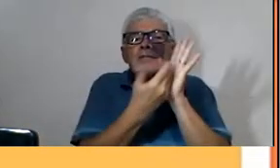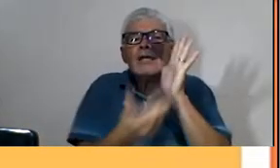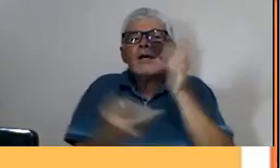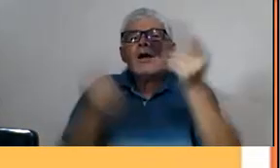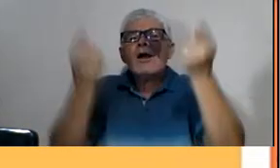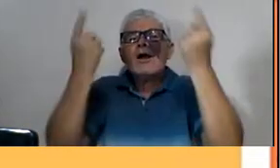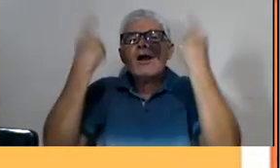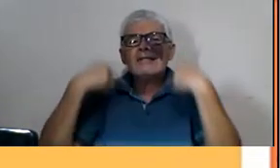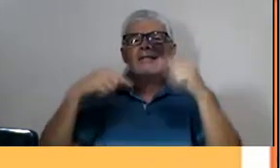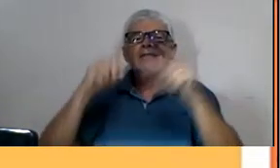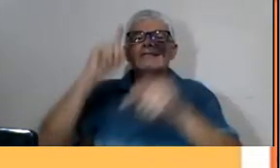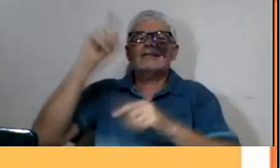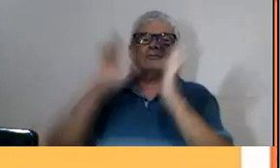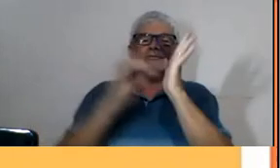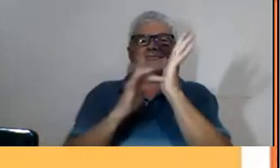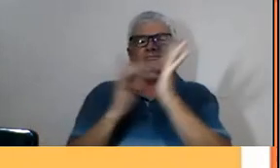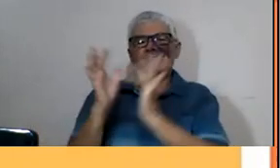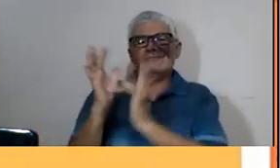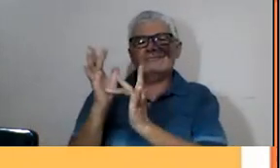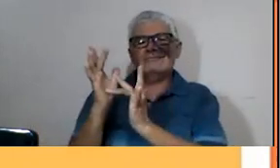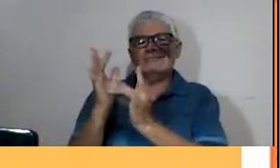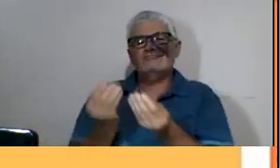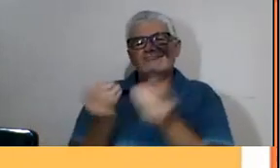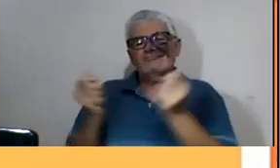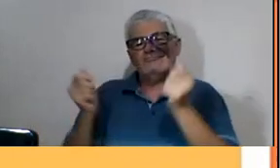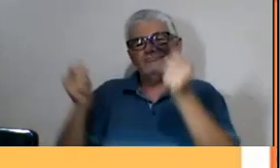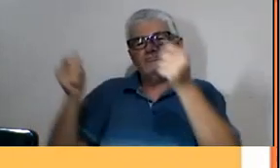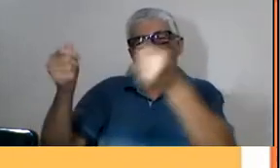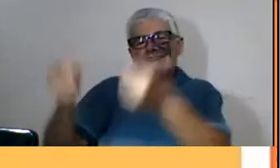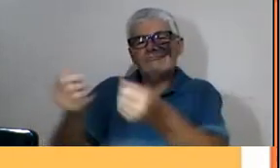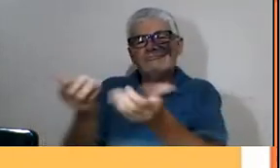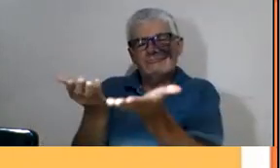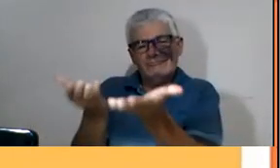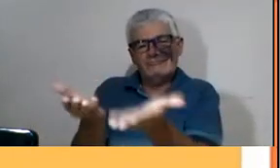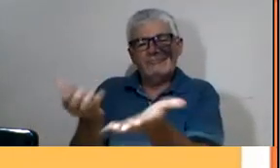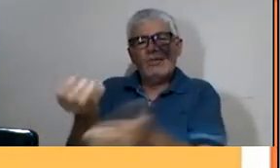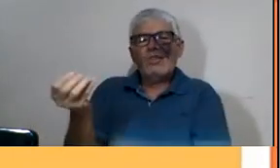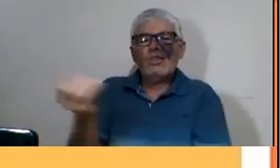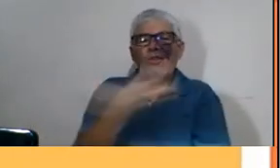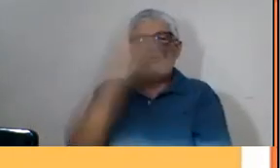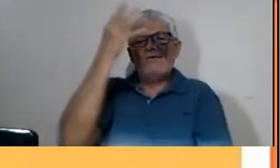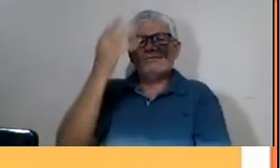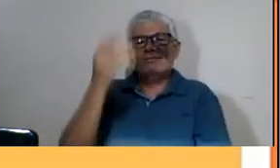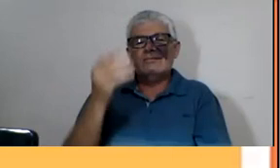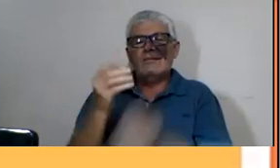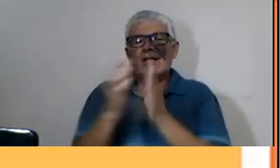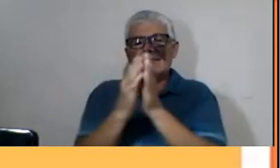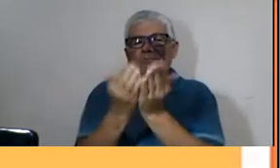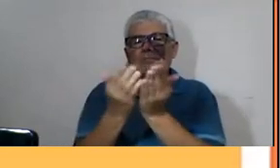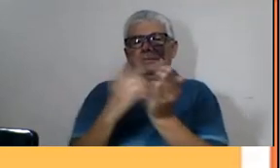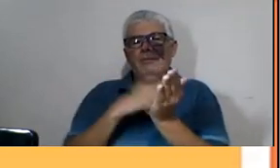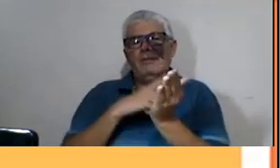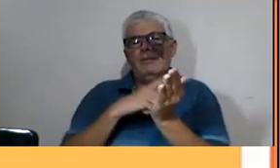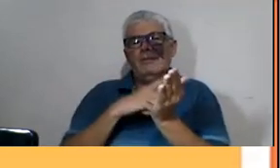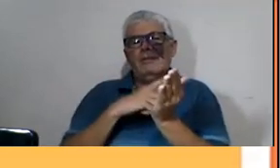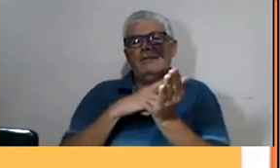primeiro templo. E como o exílio de Babilônia durou 70 anos, então ele tinha por volta dessa idade, então ele já